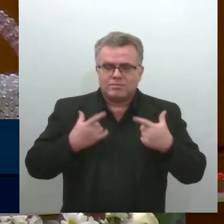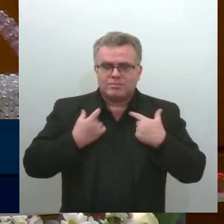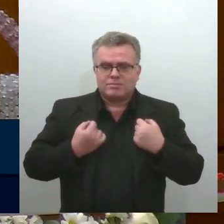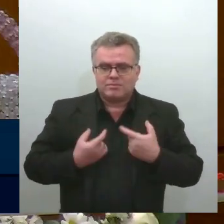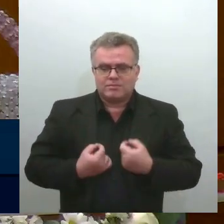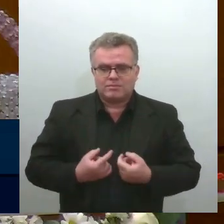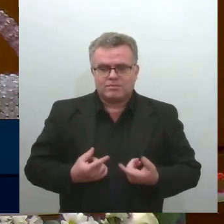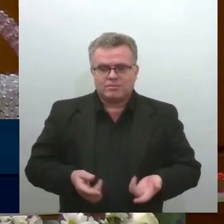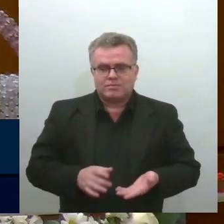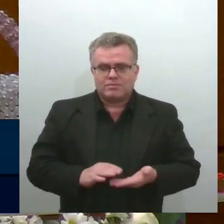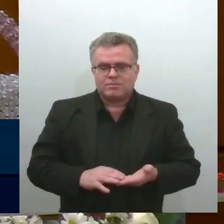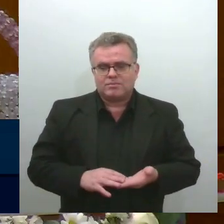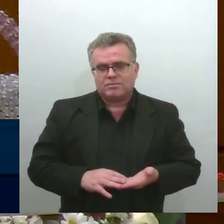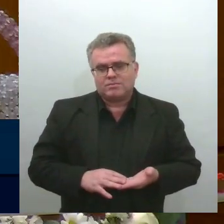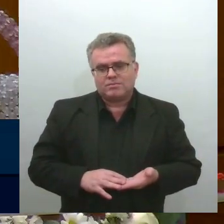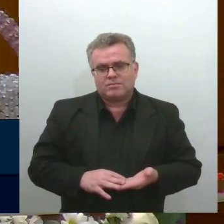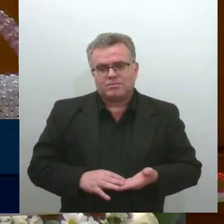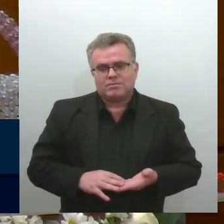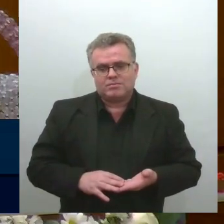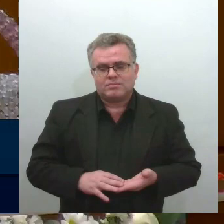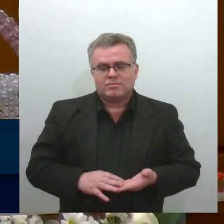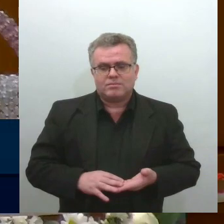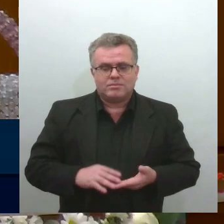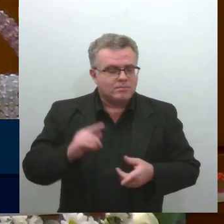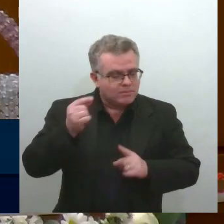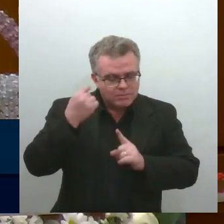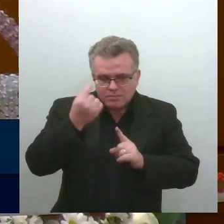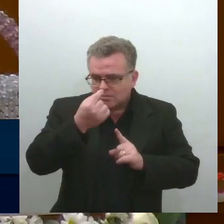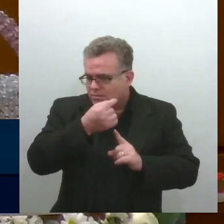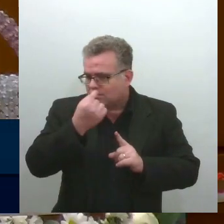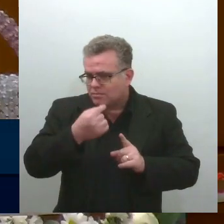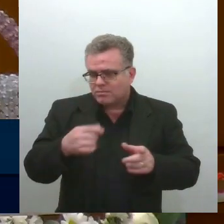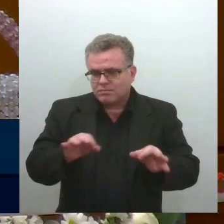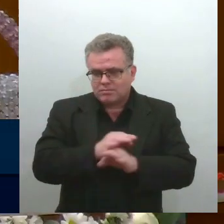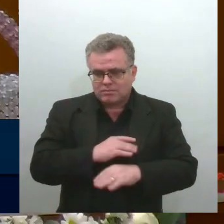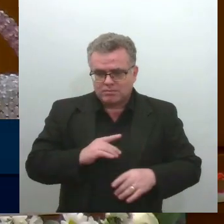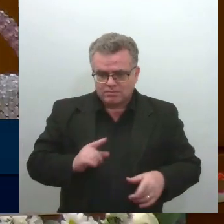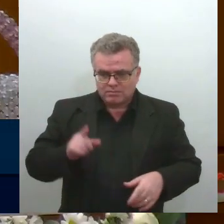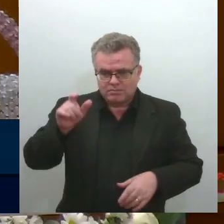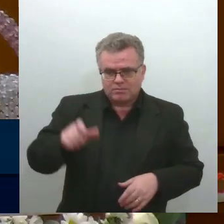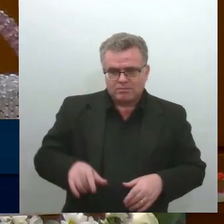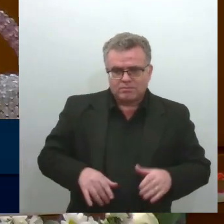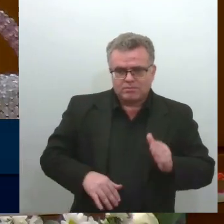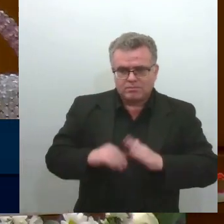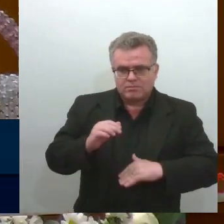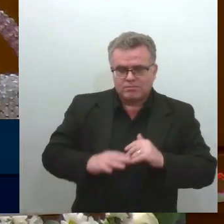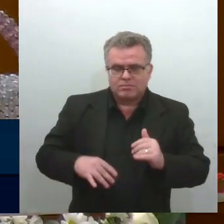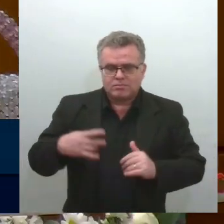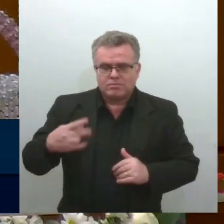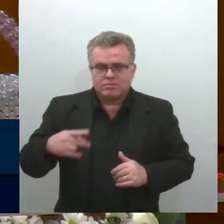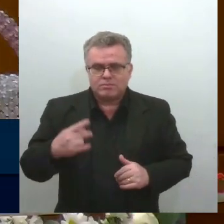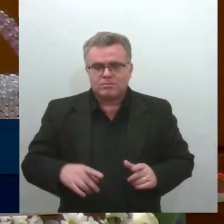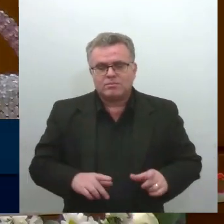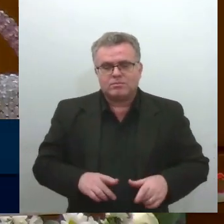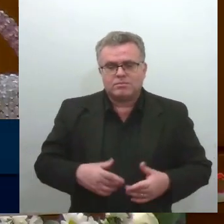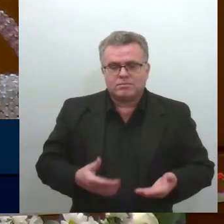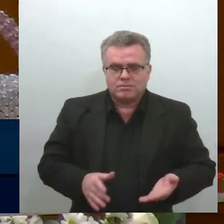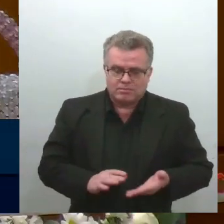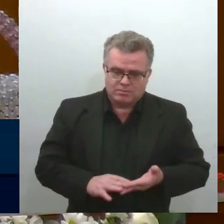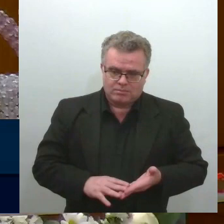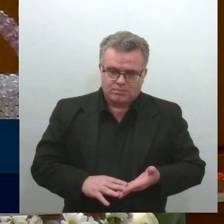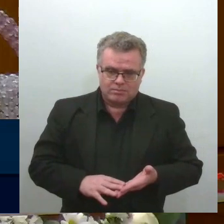Maquiagem, depois estava com o seu próprio programa, que era o Lisboa Tarde, com incentivo de Barrinhos, não